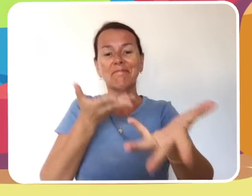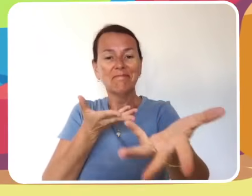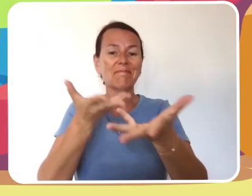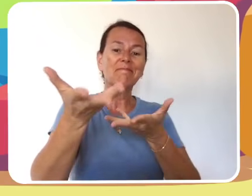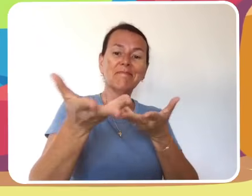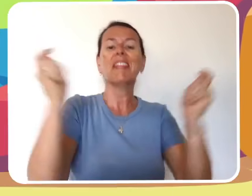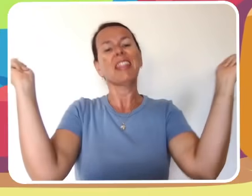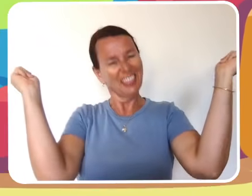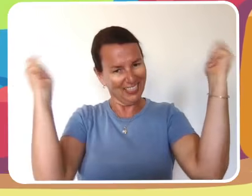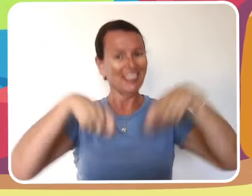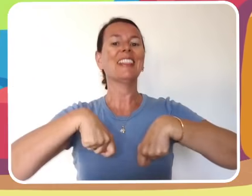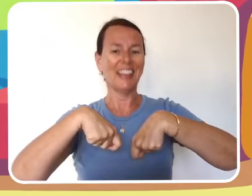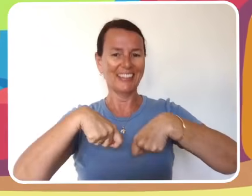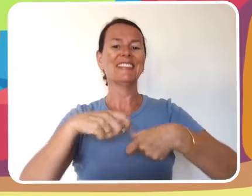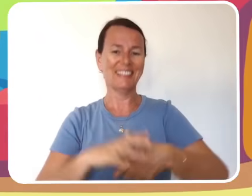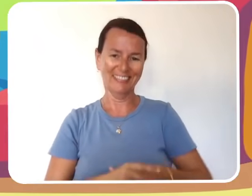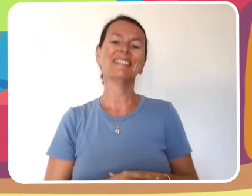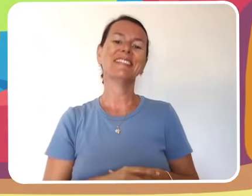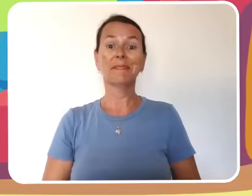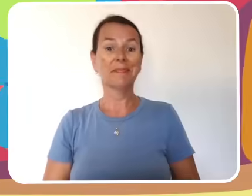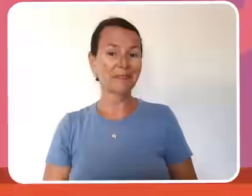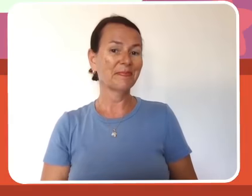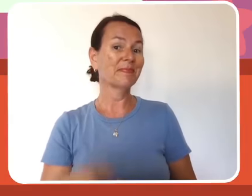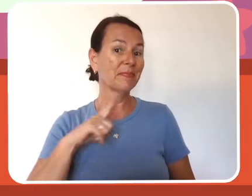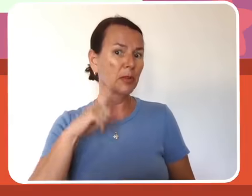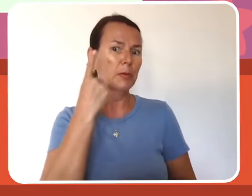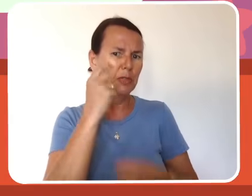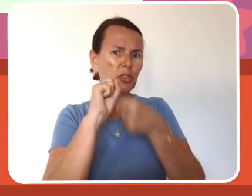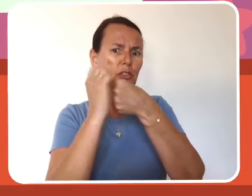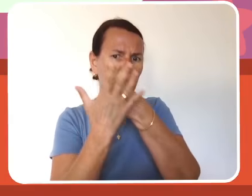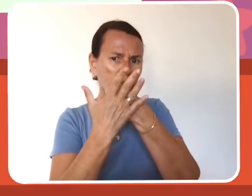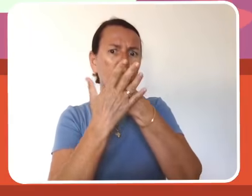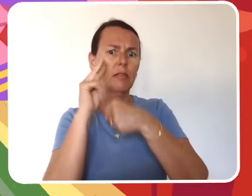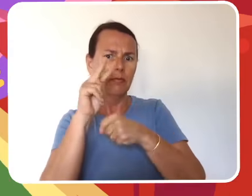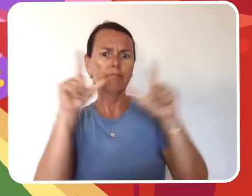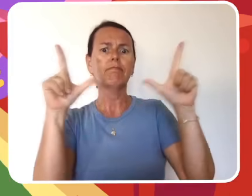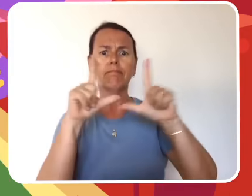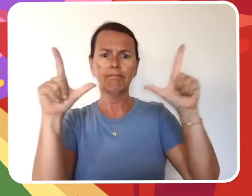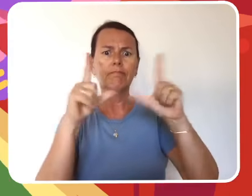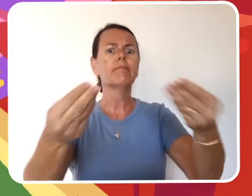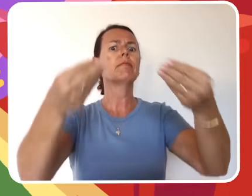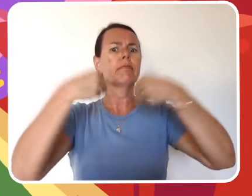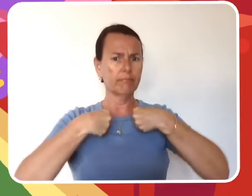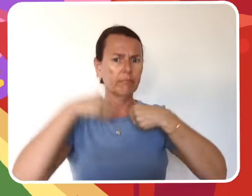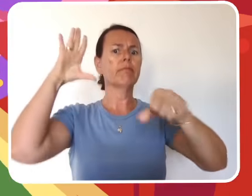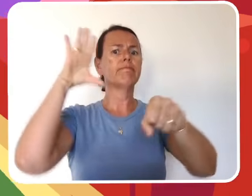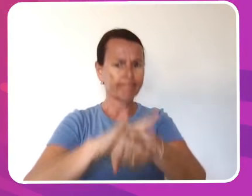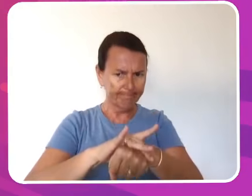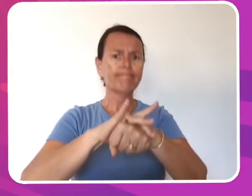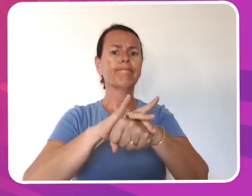ao vivo pelo celular. Tem um bichinho, vi na